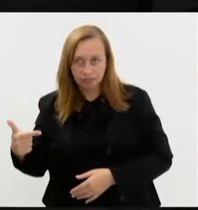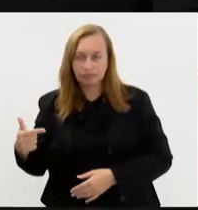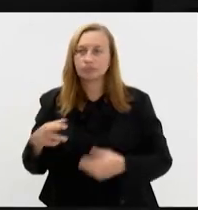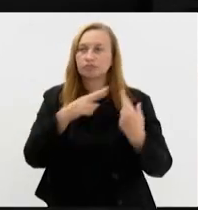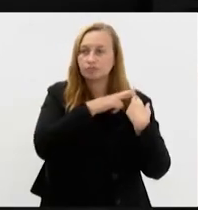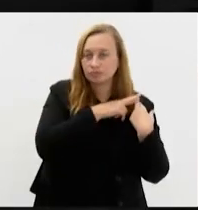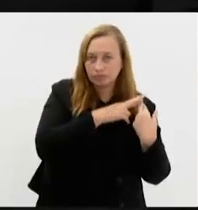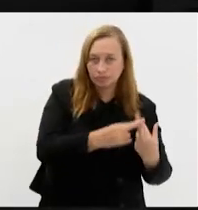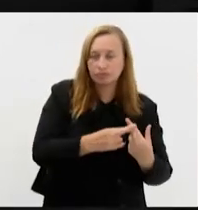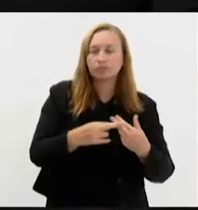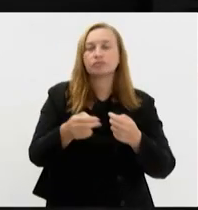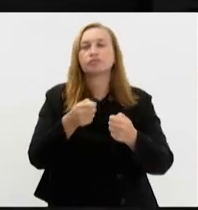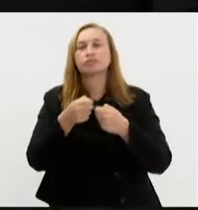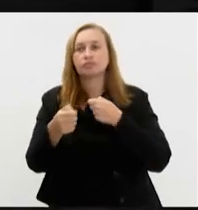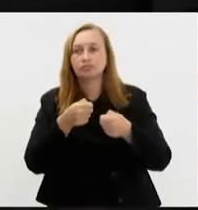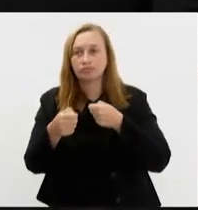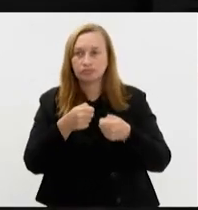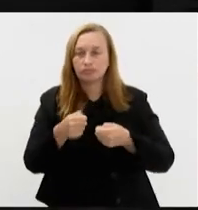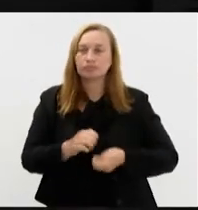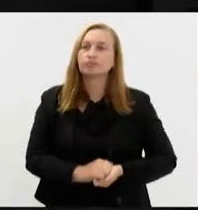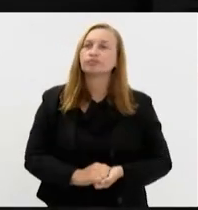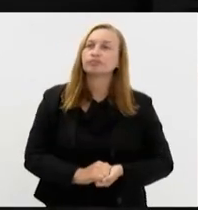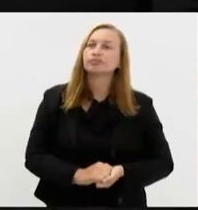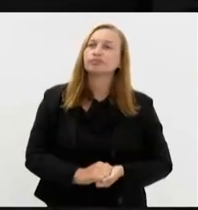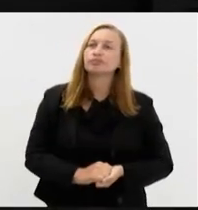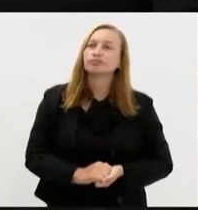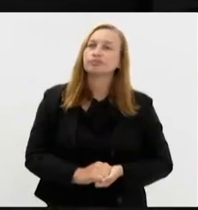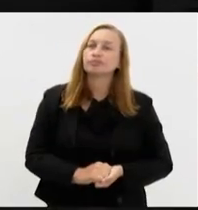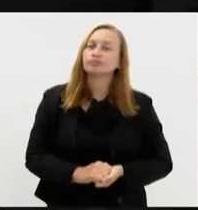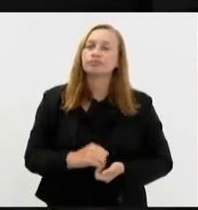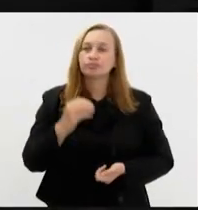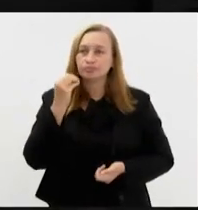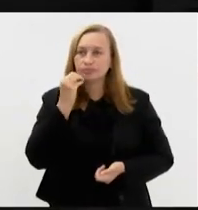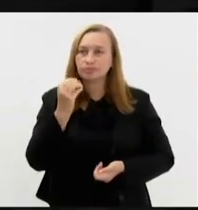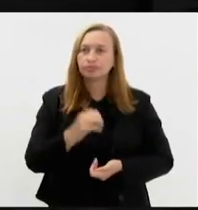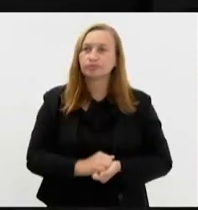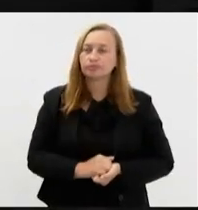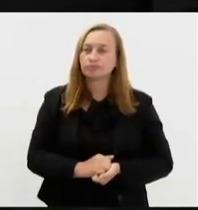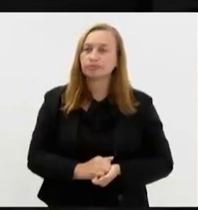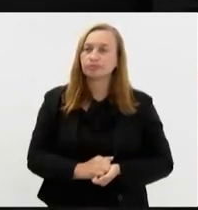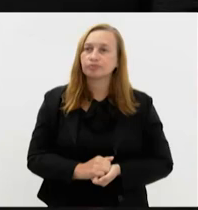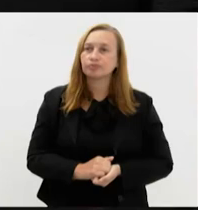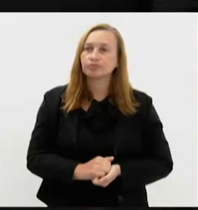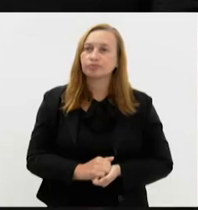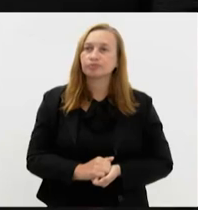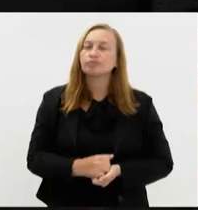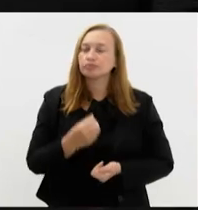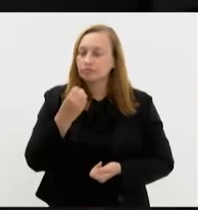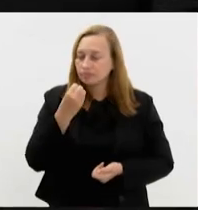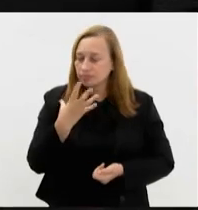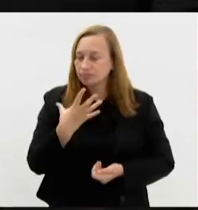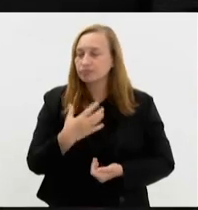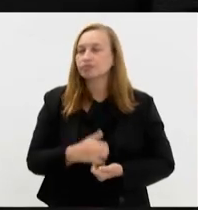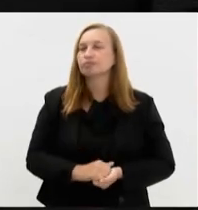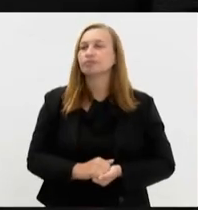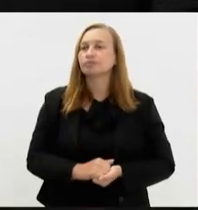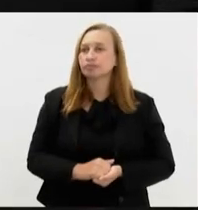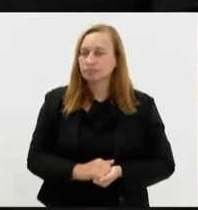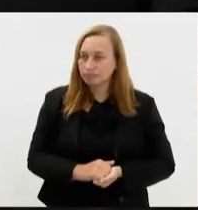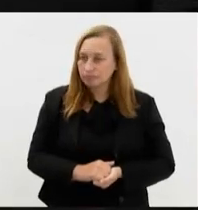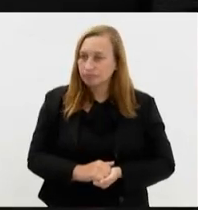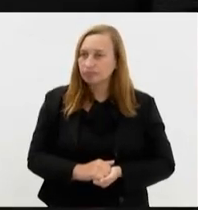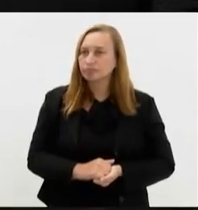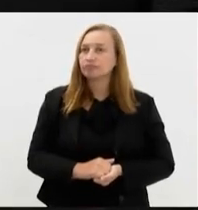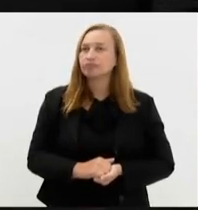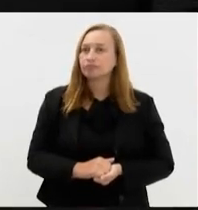com regulação né espero né oportunos E penso serão bem eficazes na efetividade